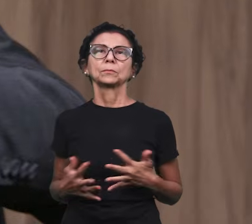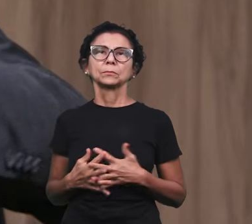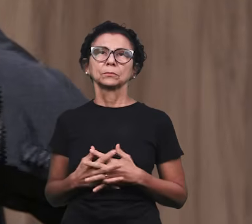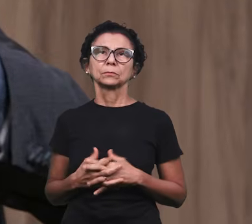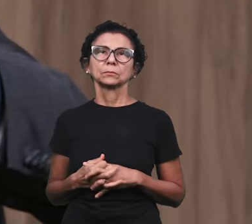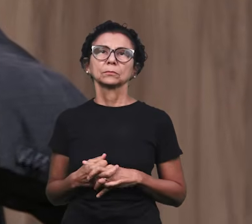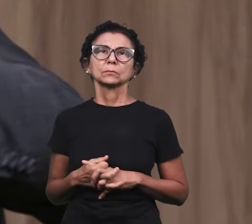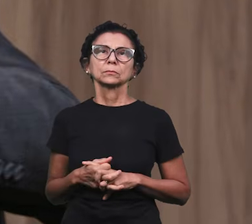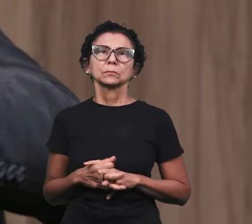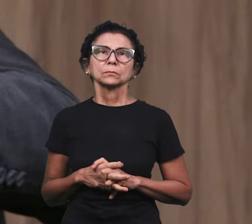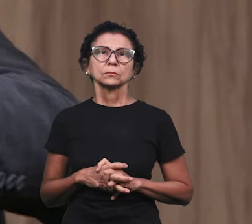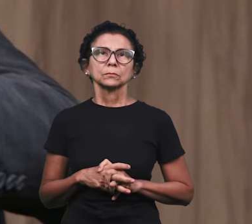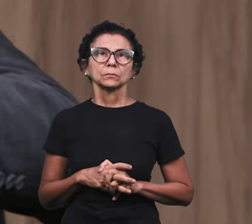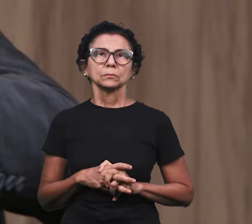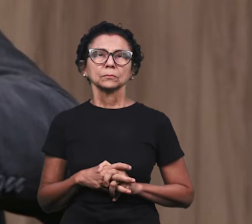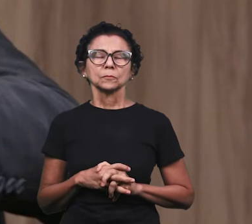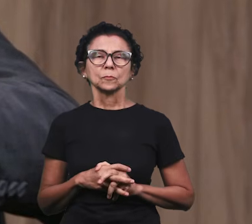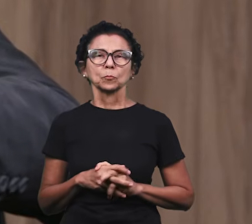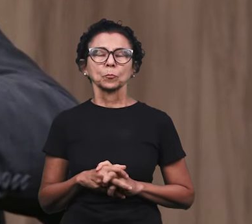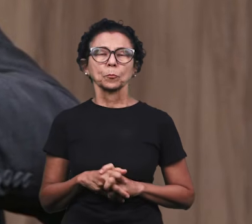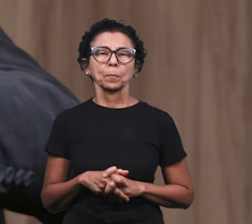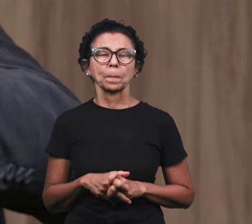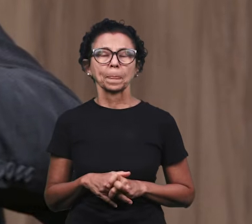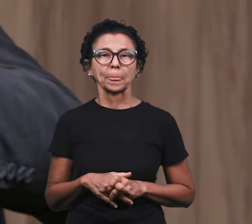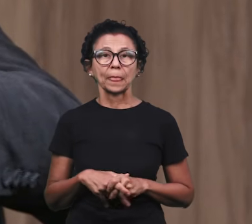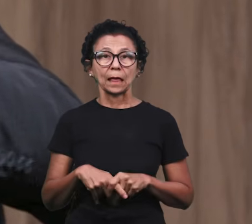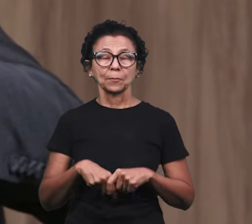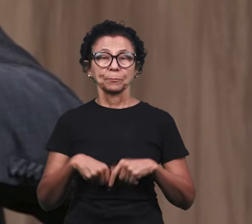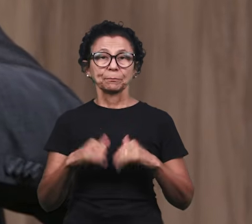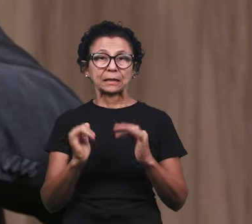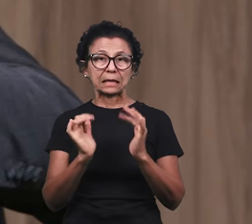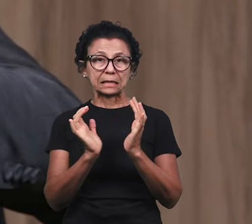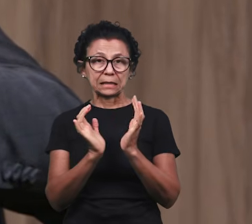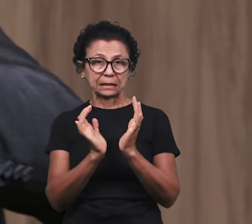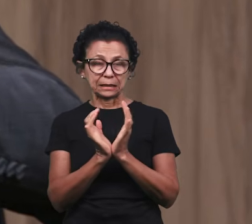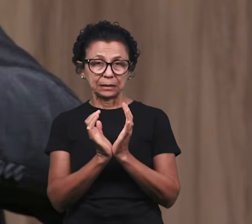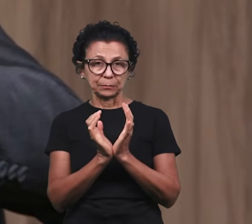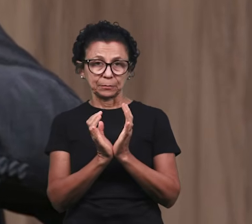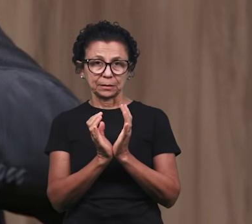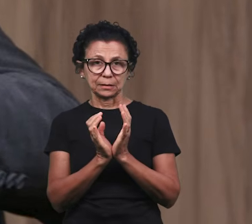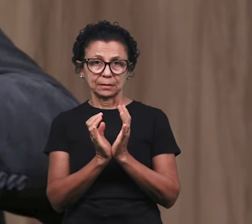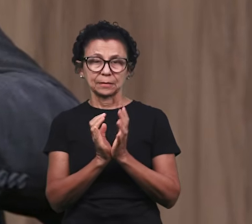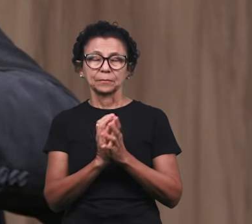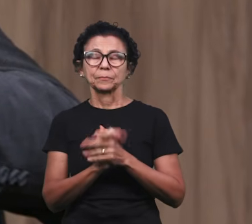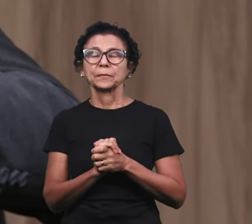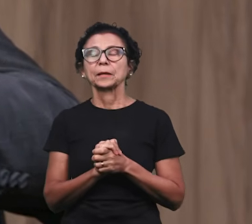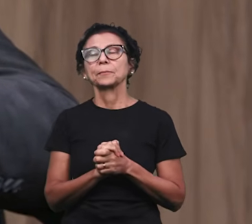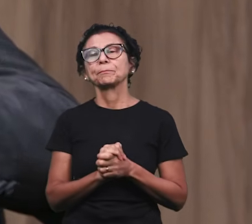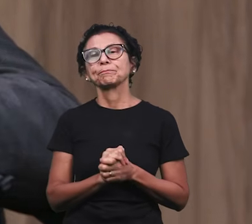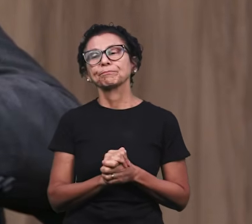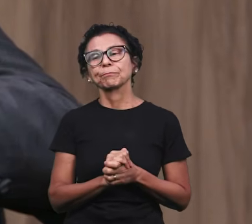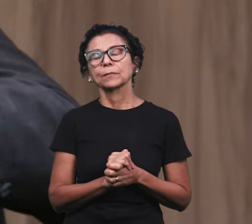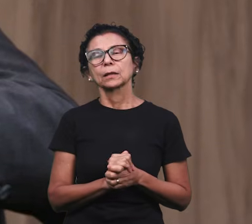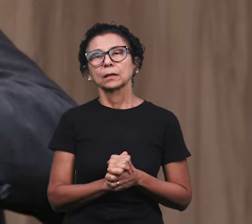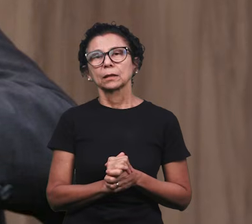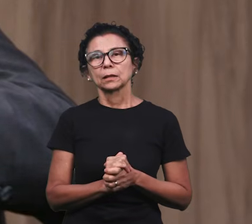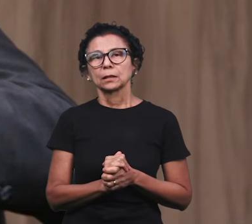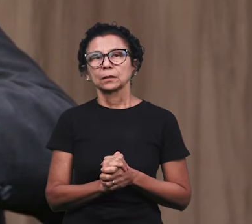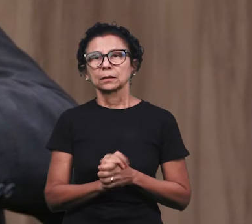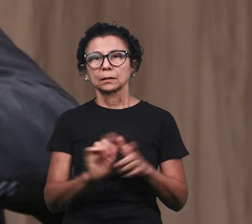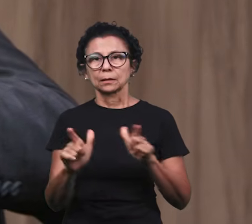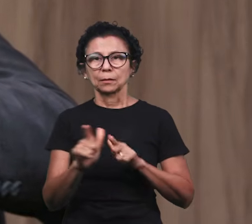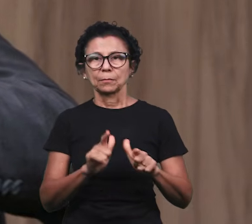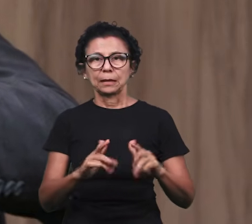ILPIs, né, que são as instituições de longa permanência para idosos, elas possuem cronogramas de atividade. Todas as